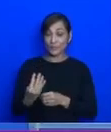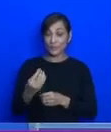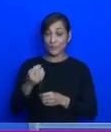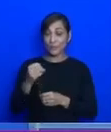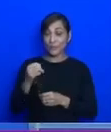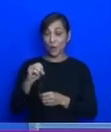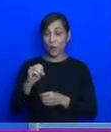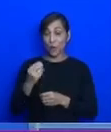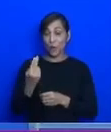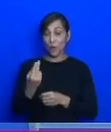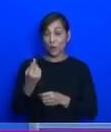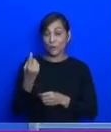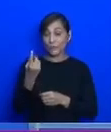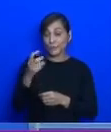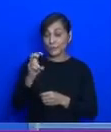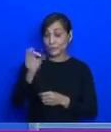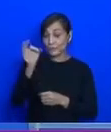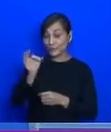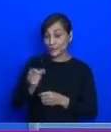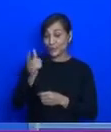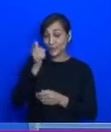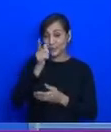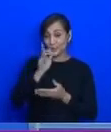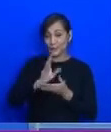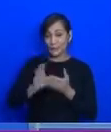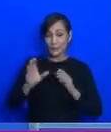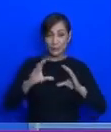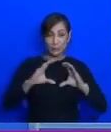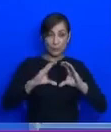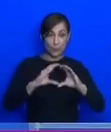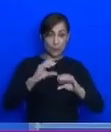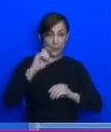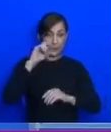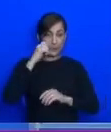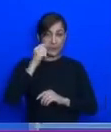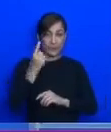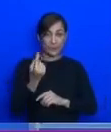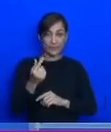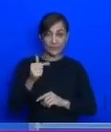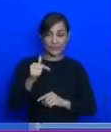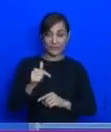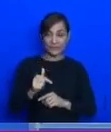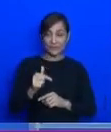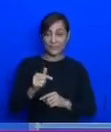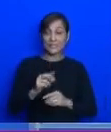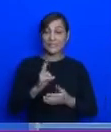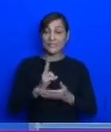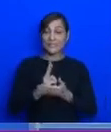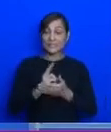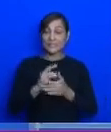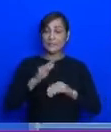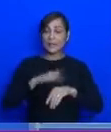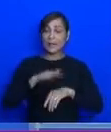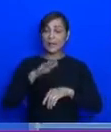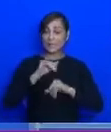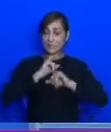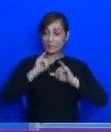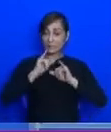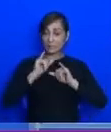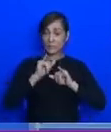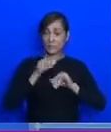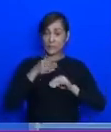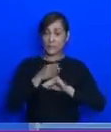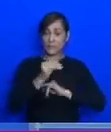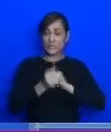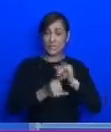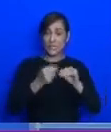números. Bola preta, número 17. Preta, 17. Todas as informações estão disponíveis na